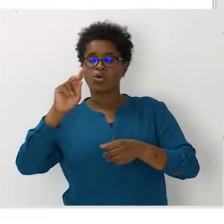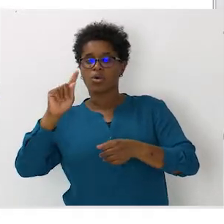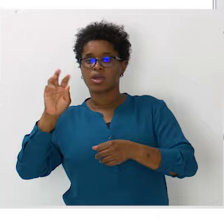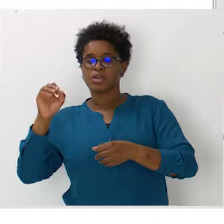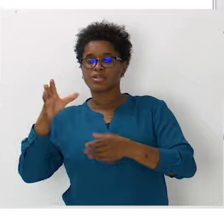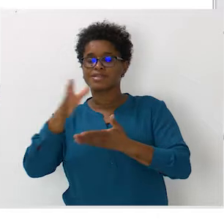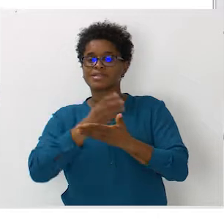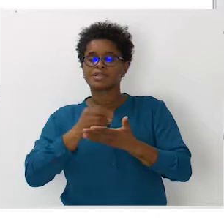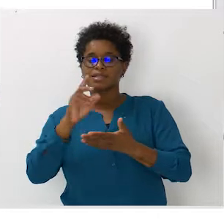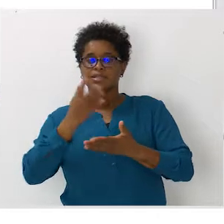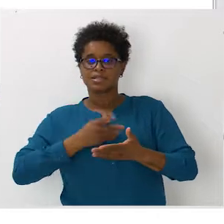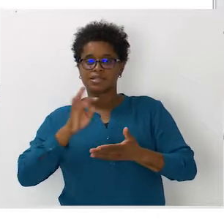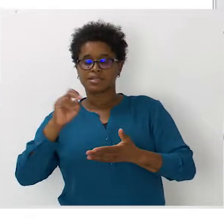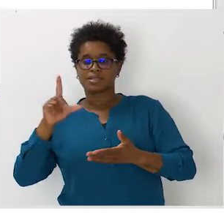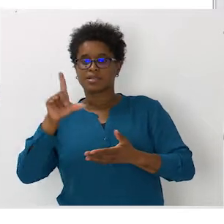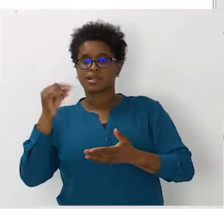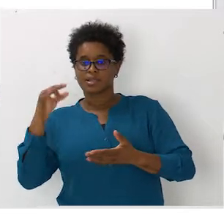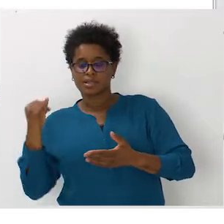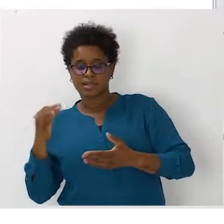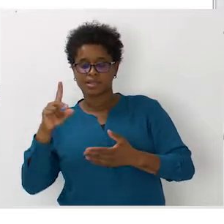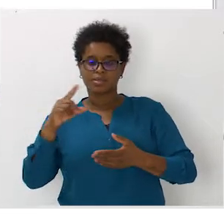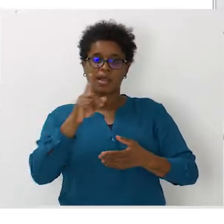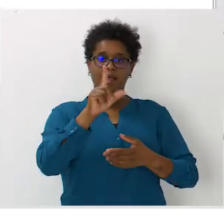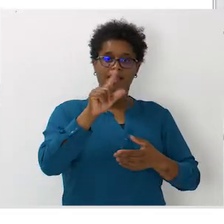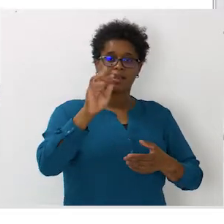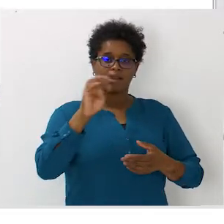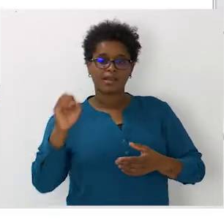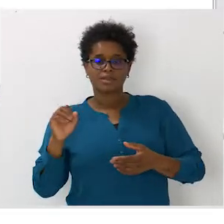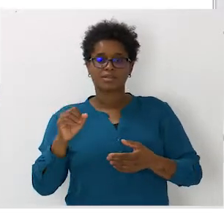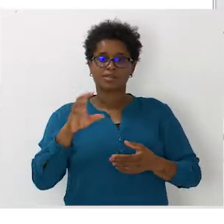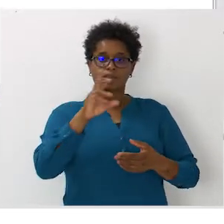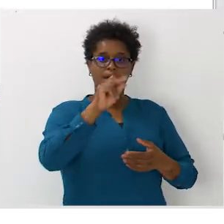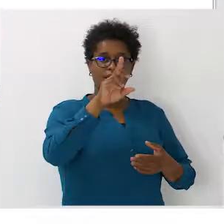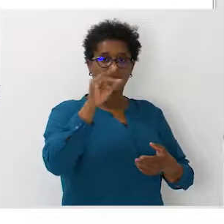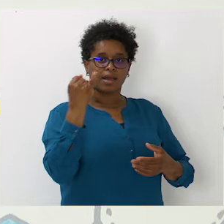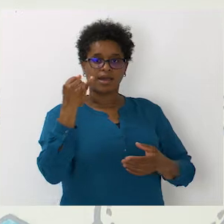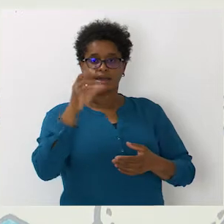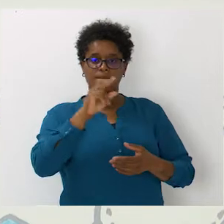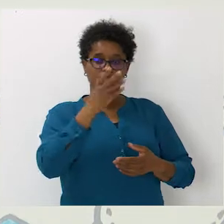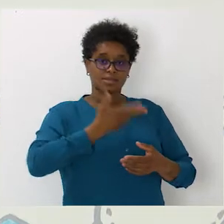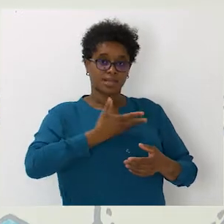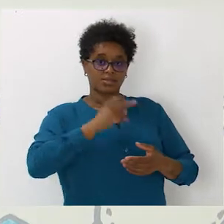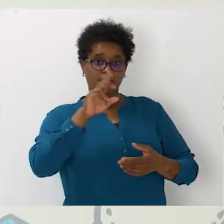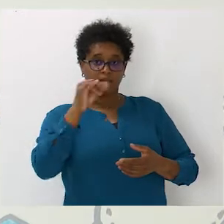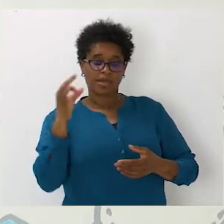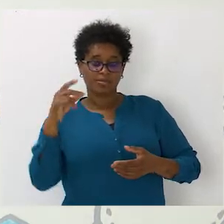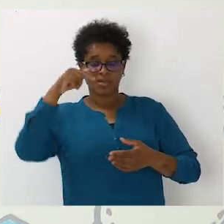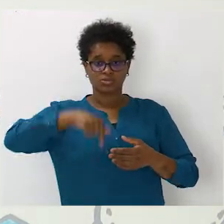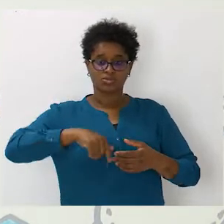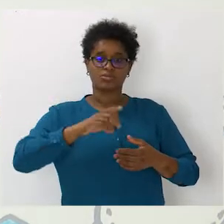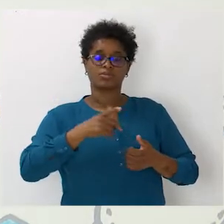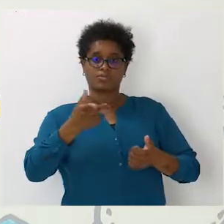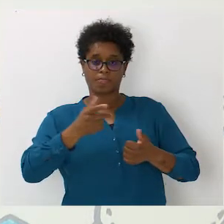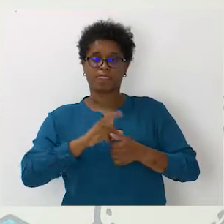Líbia, a leste pelo deserto da Arábia e a sul pelo Sudão. Portanto, temos a